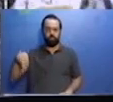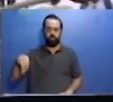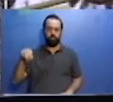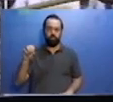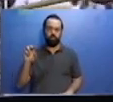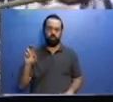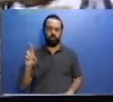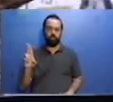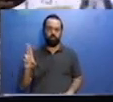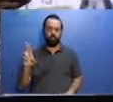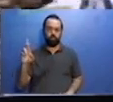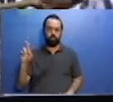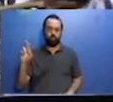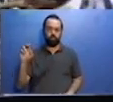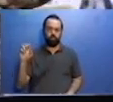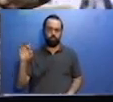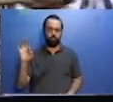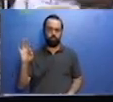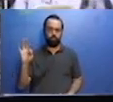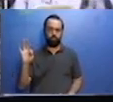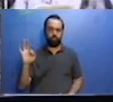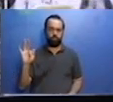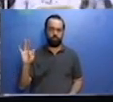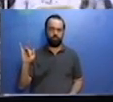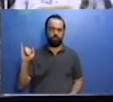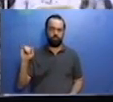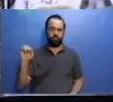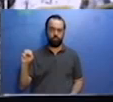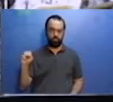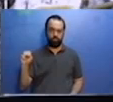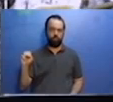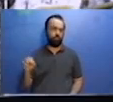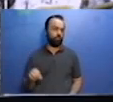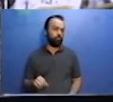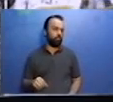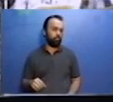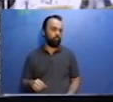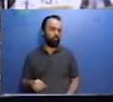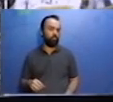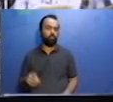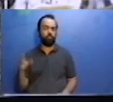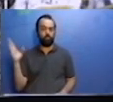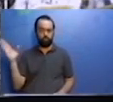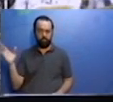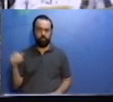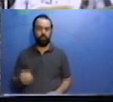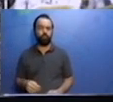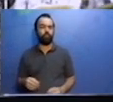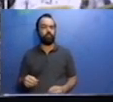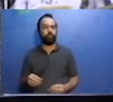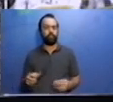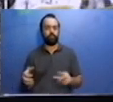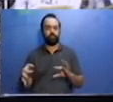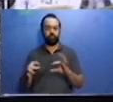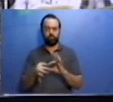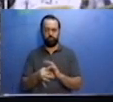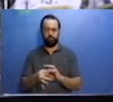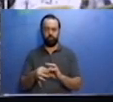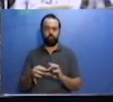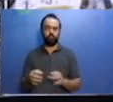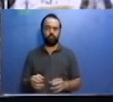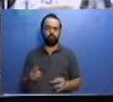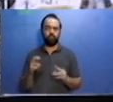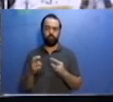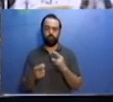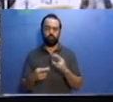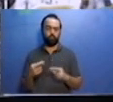casinhas dos Smurfs. Percebam a semelhança. E aqui uma associação entre o fungo e uma alga, chamado de líquen, que vou